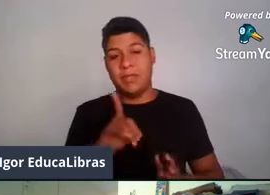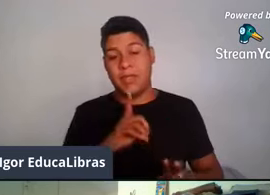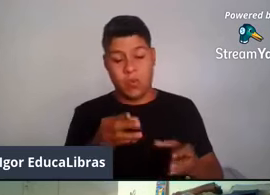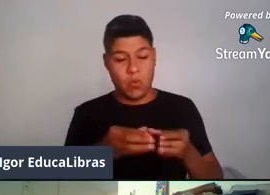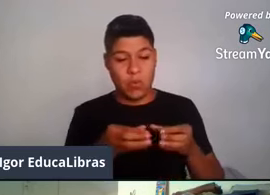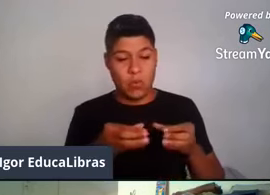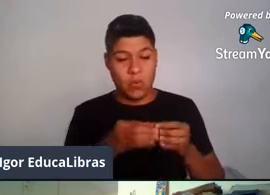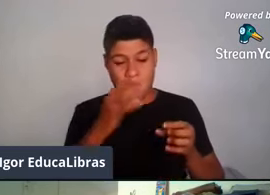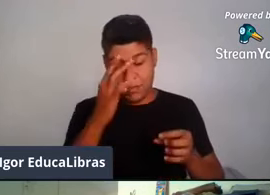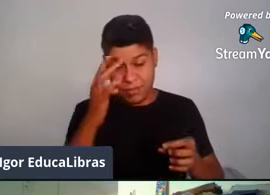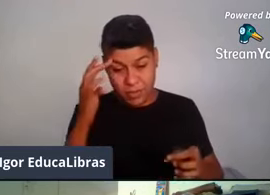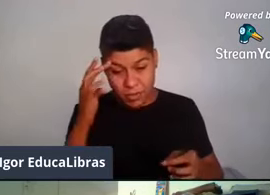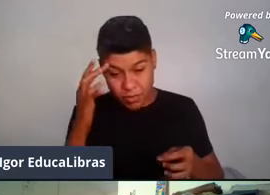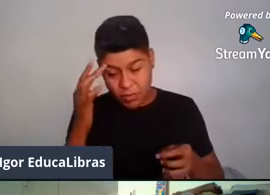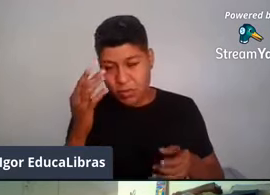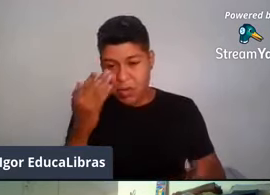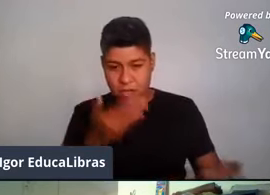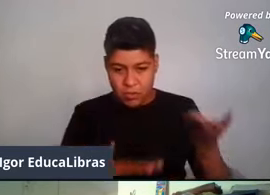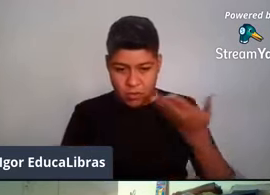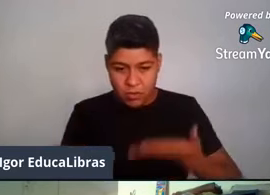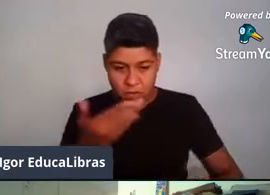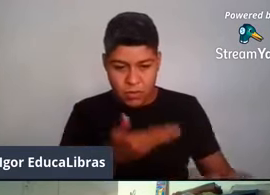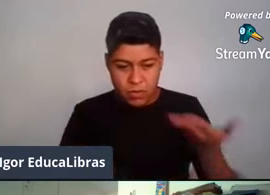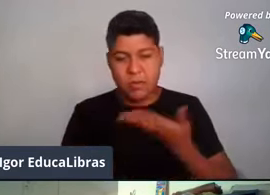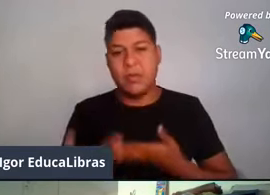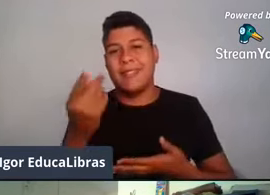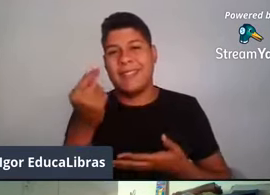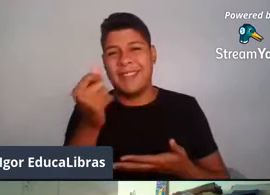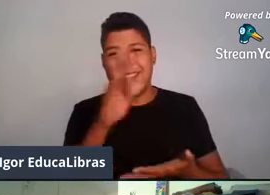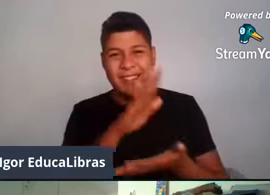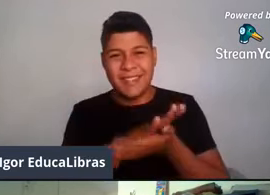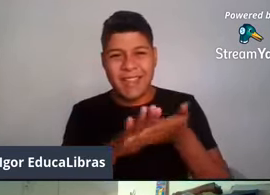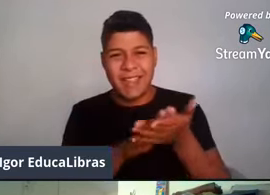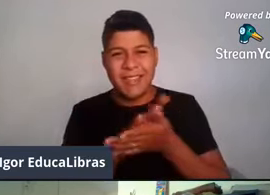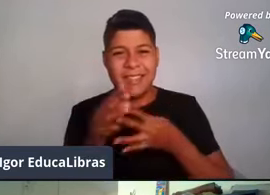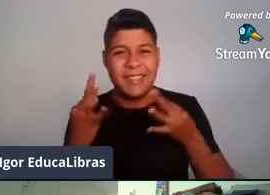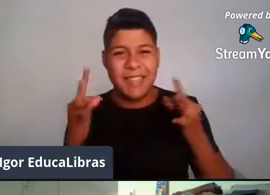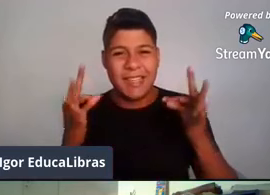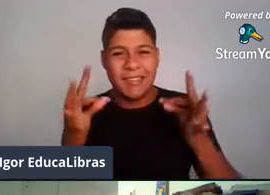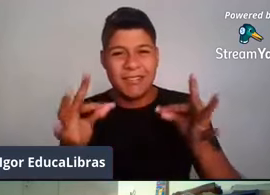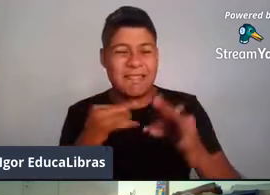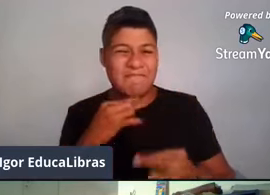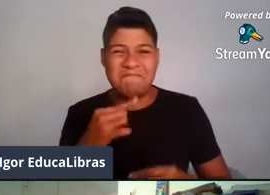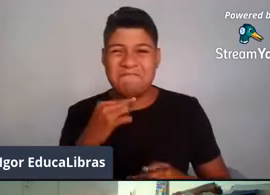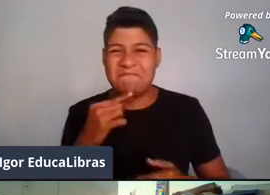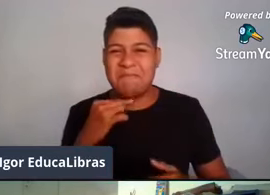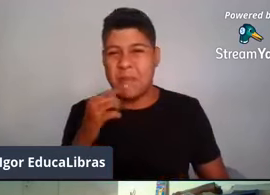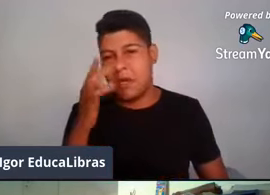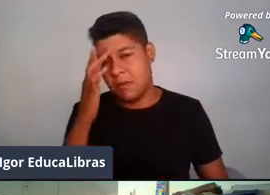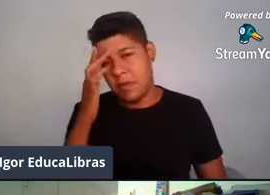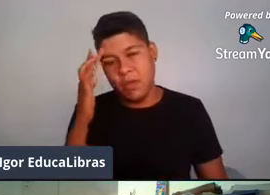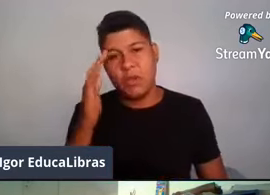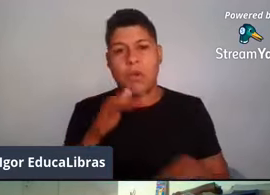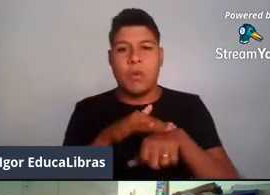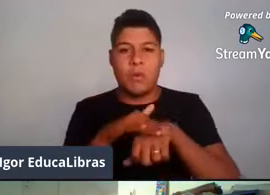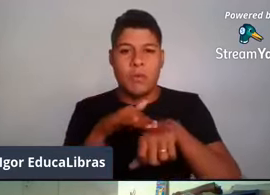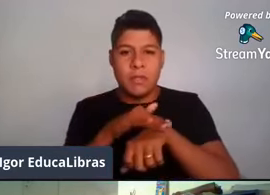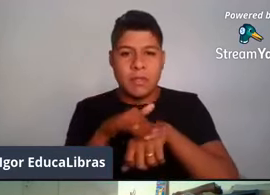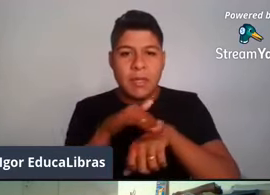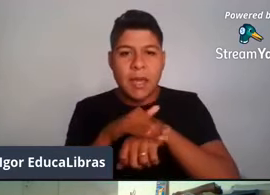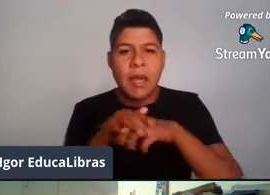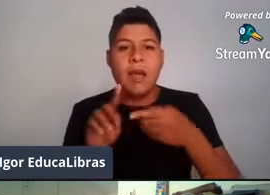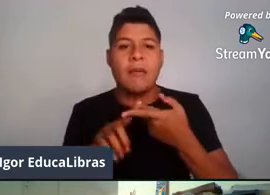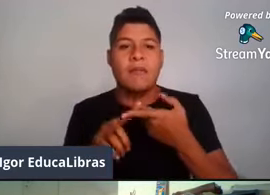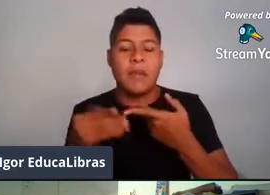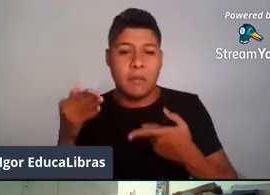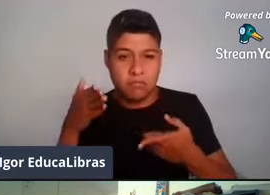de pessoas muito empenhados, sem recursos nenhum, sem tecnologia alguma, e eram pessoas que conversavam, que iam